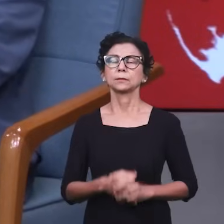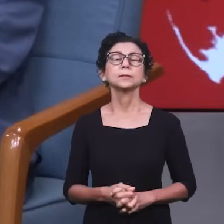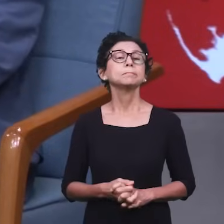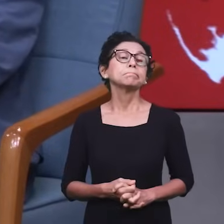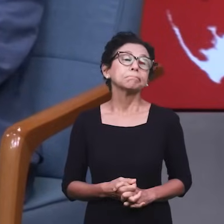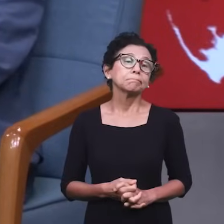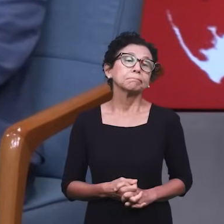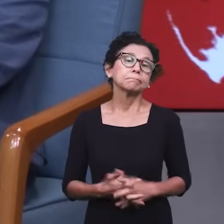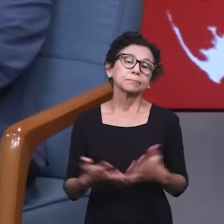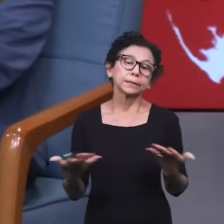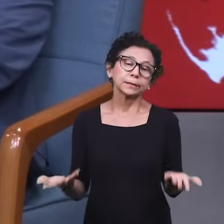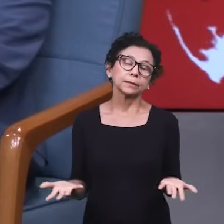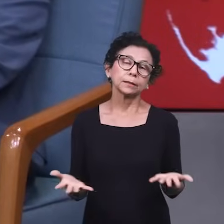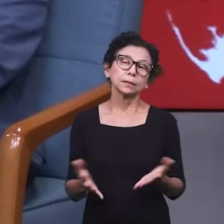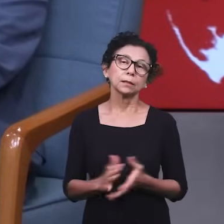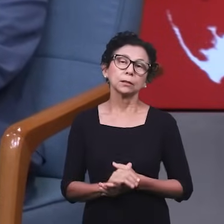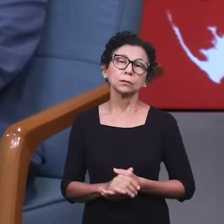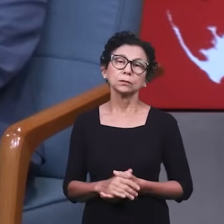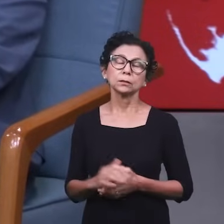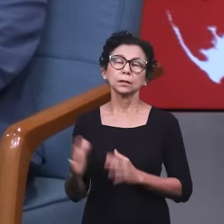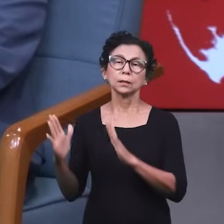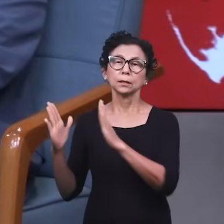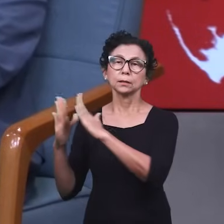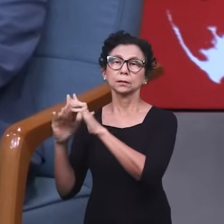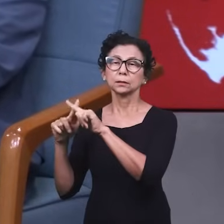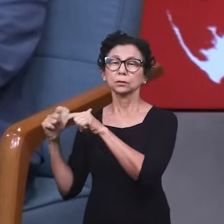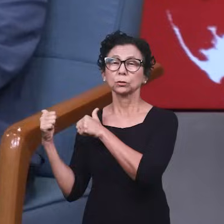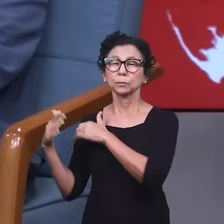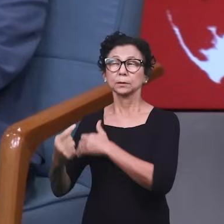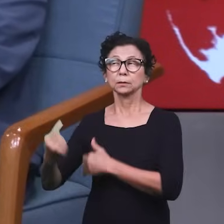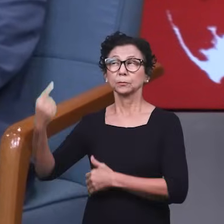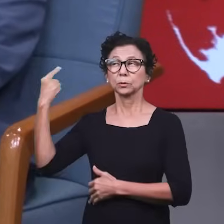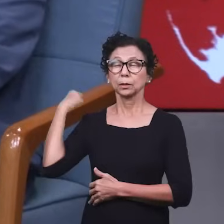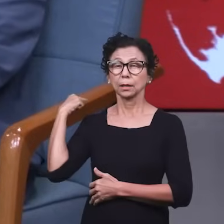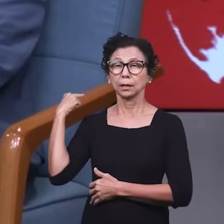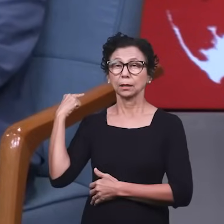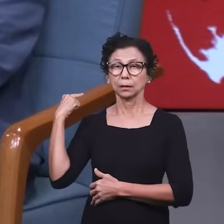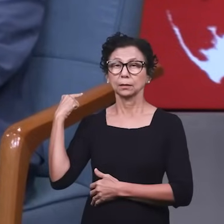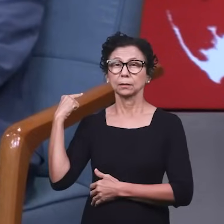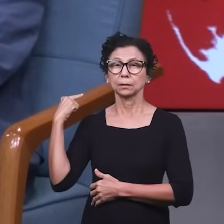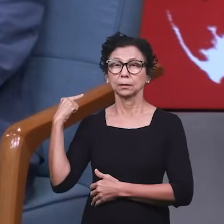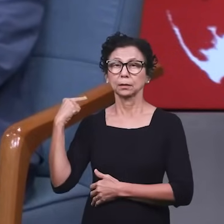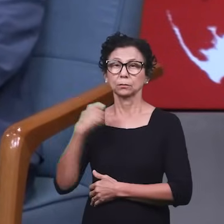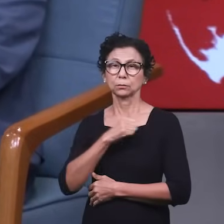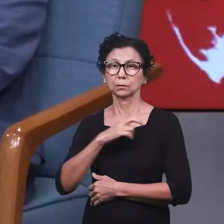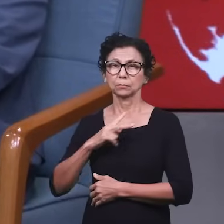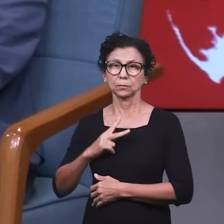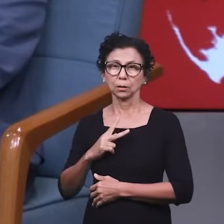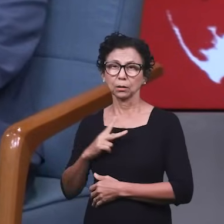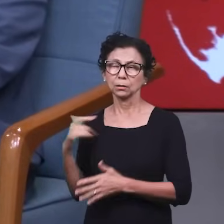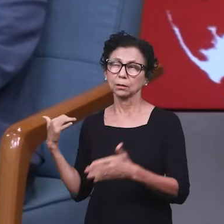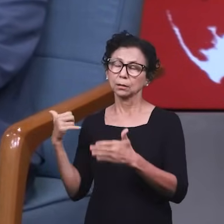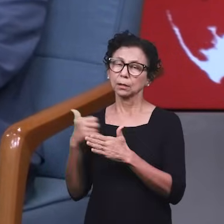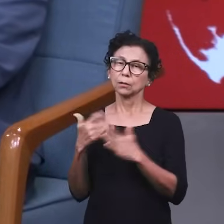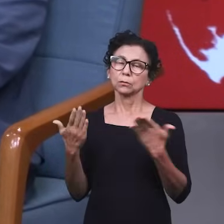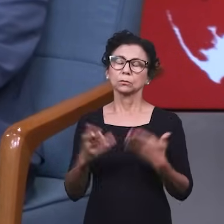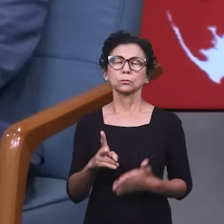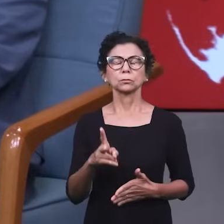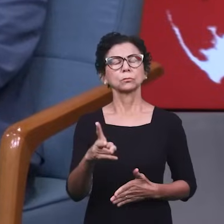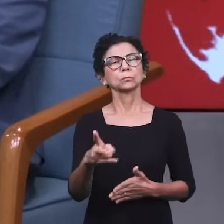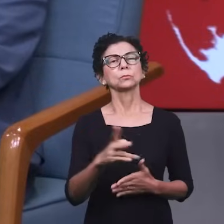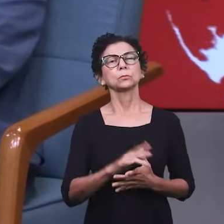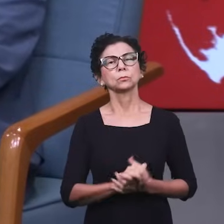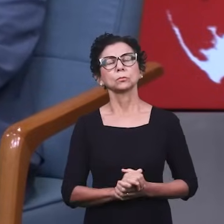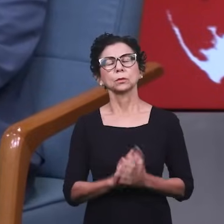semente é a mesma, que foi lançada durante todo esse período. Qual a semente? A palavra de Deus, que é a semente. A